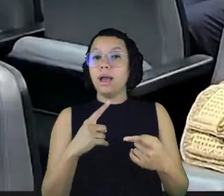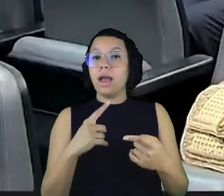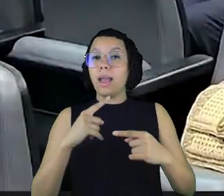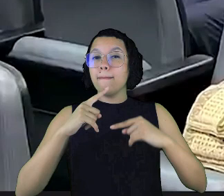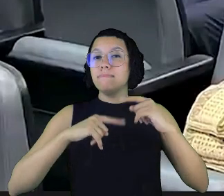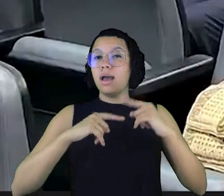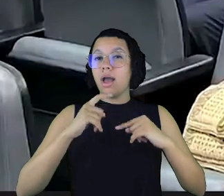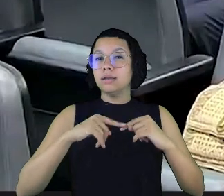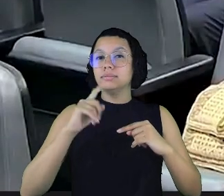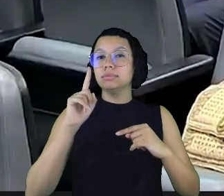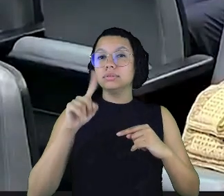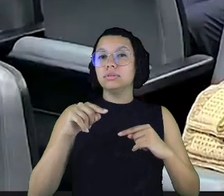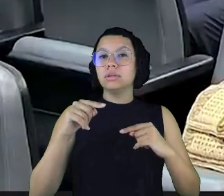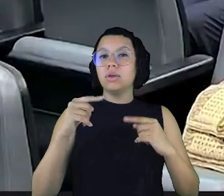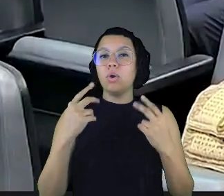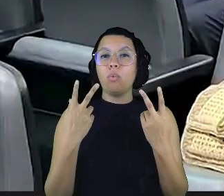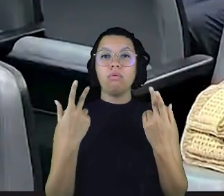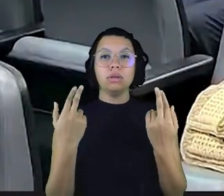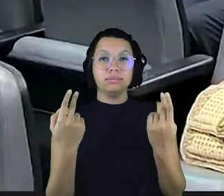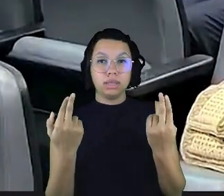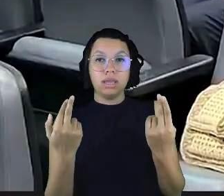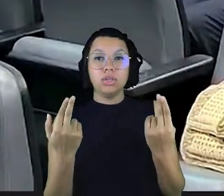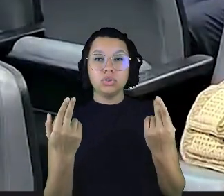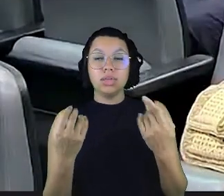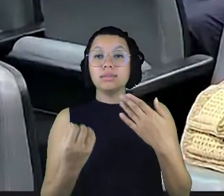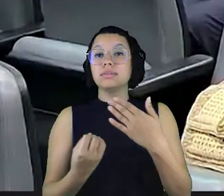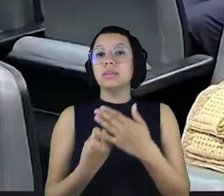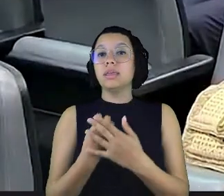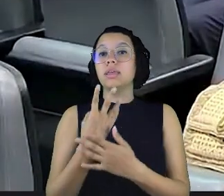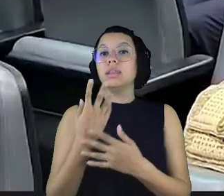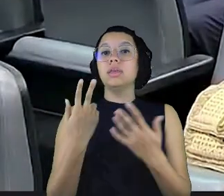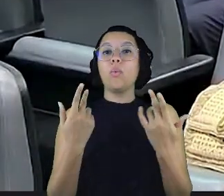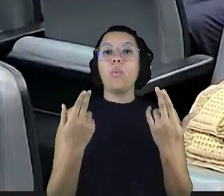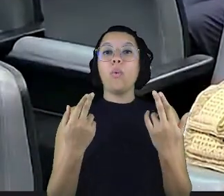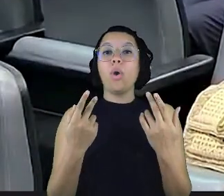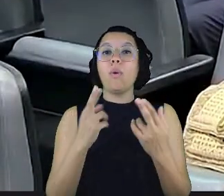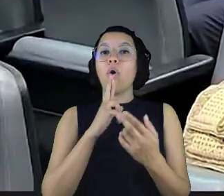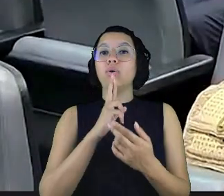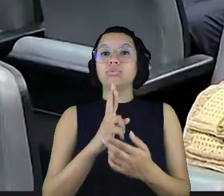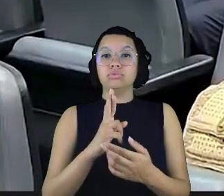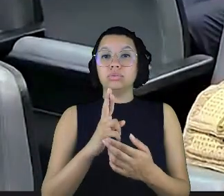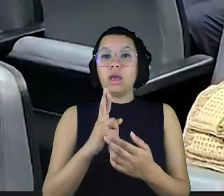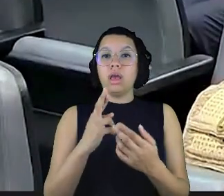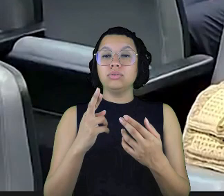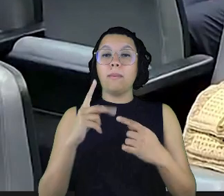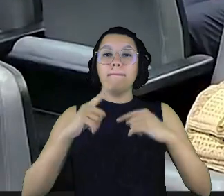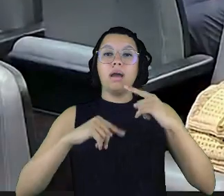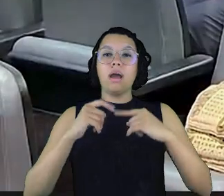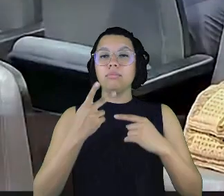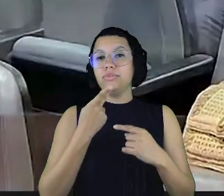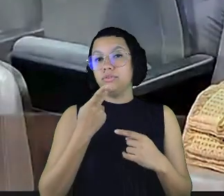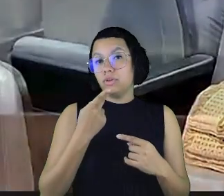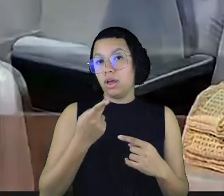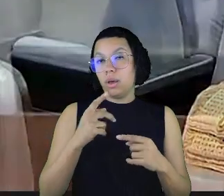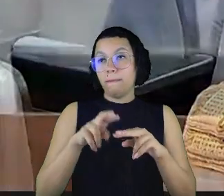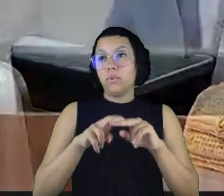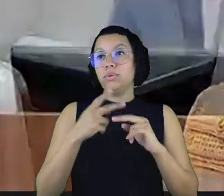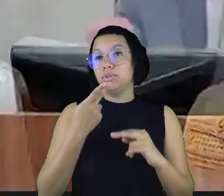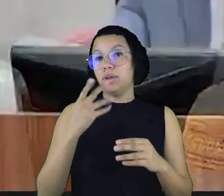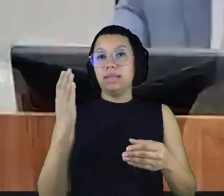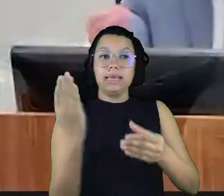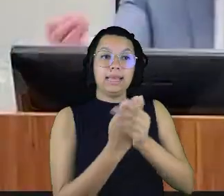são idênticas, geram o mesmo resultado materialmente falando. Por isso é que se diz que embargos em confronto